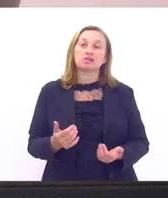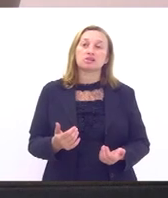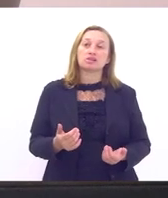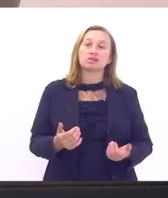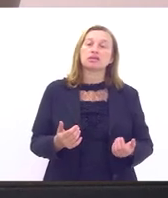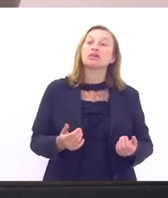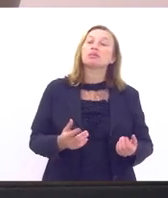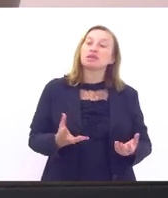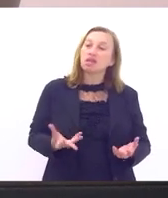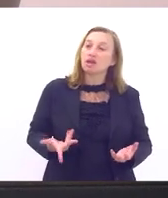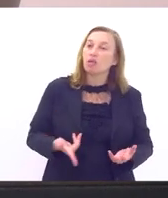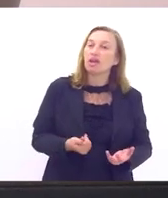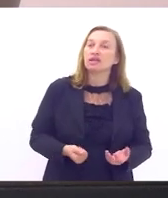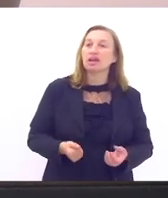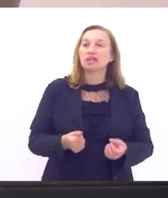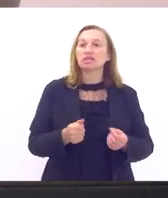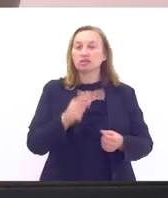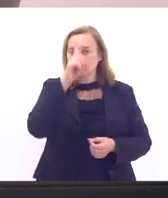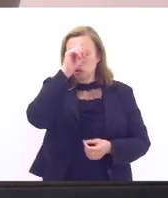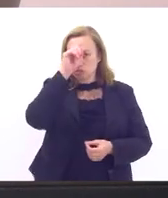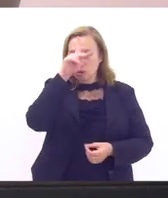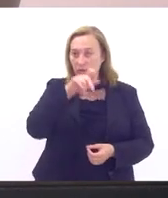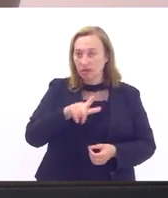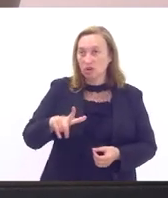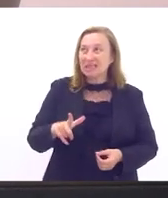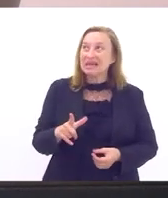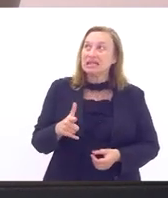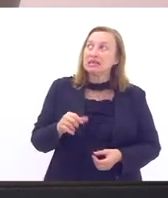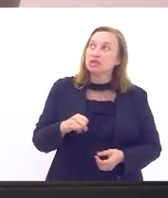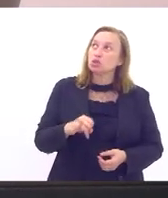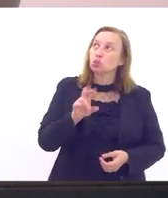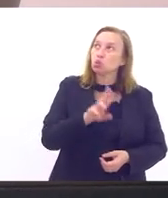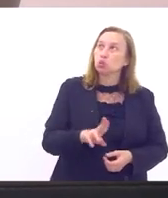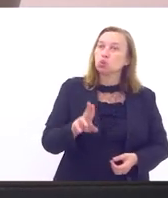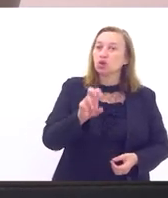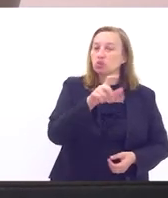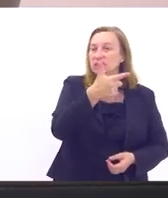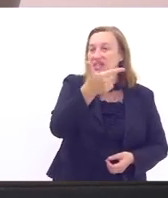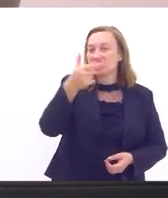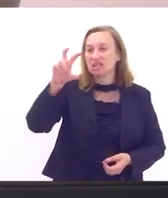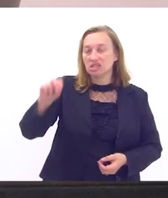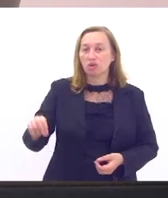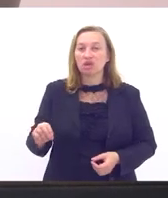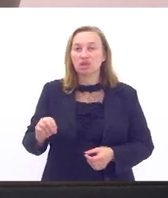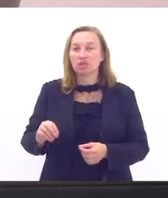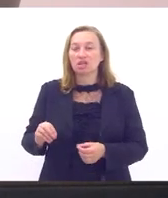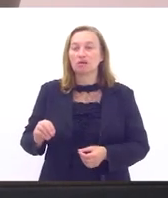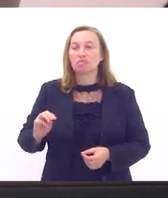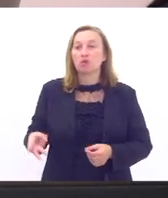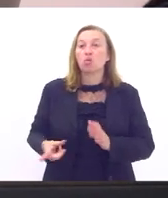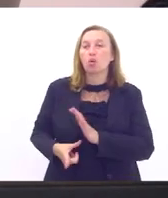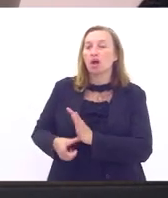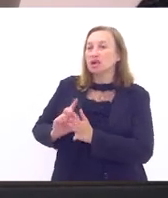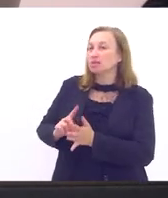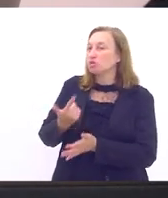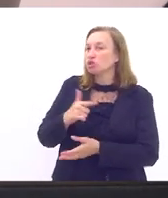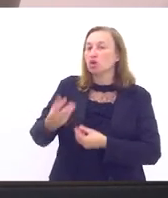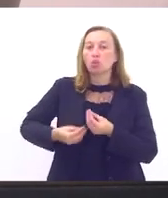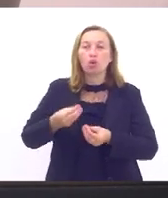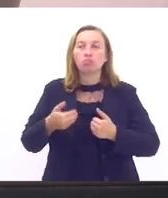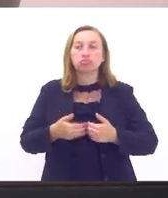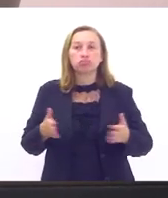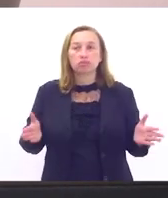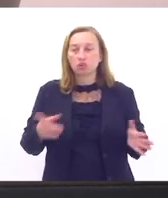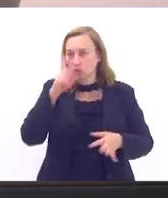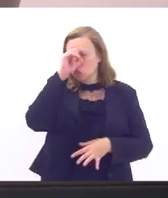pleno funcionamento do Hospital Sanatório Penal. Se a gente usasse 250 milhões, não teria como fazer funcionar o Hospital Estadual de referência para atendimento